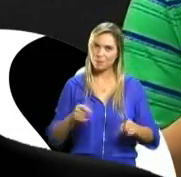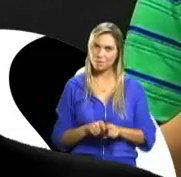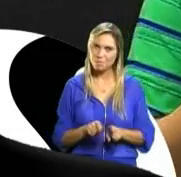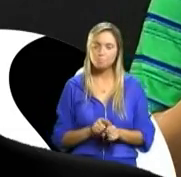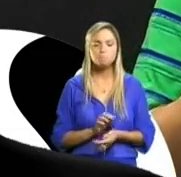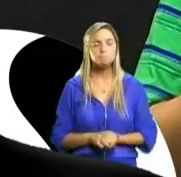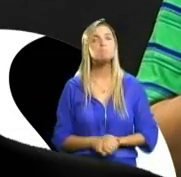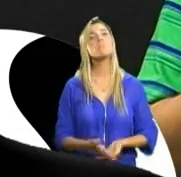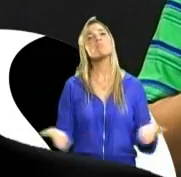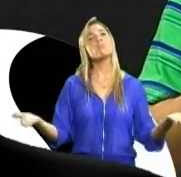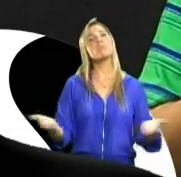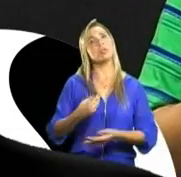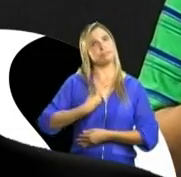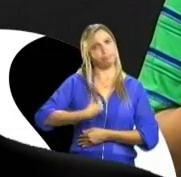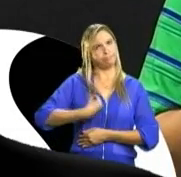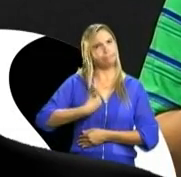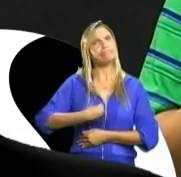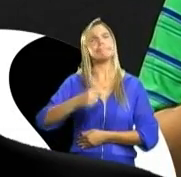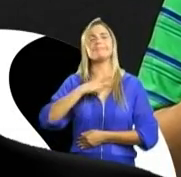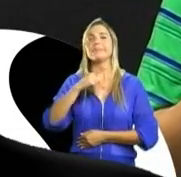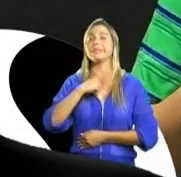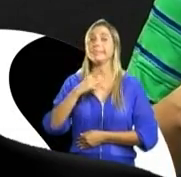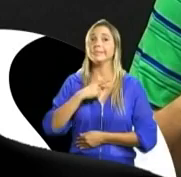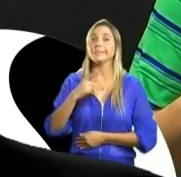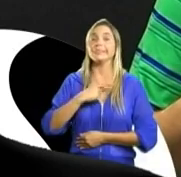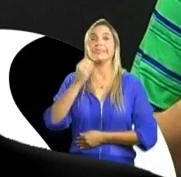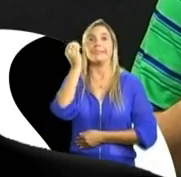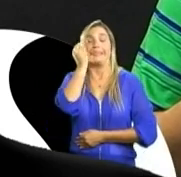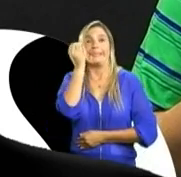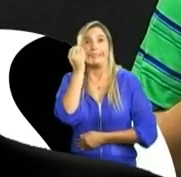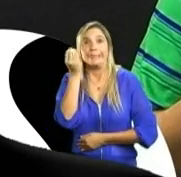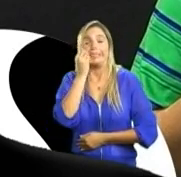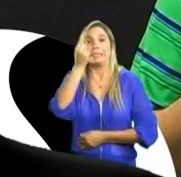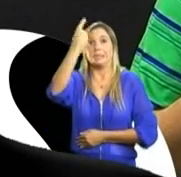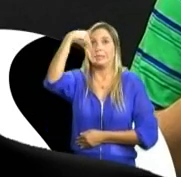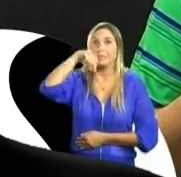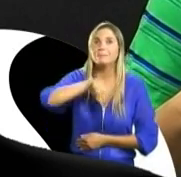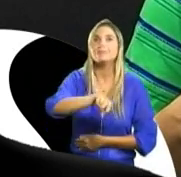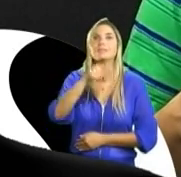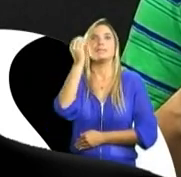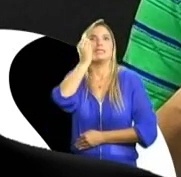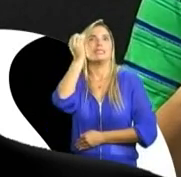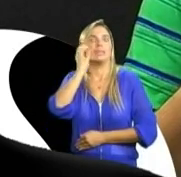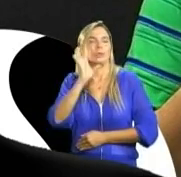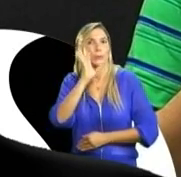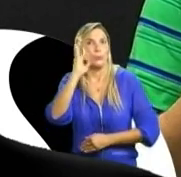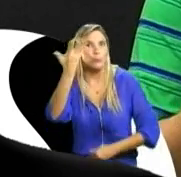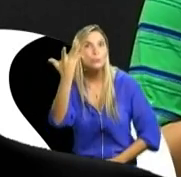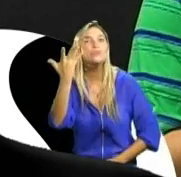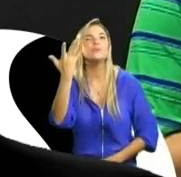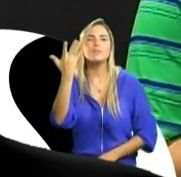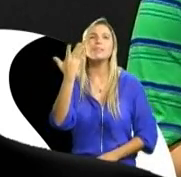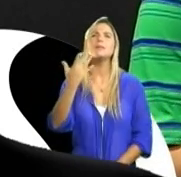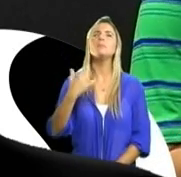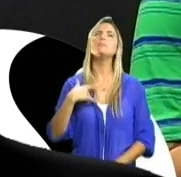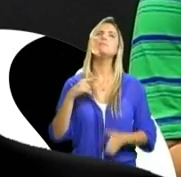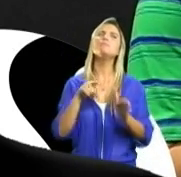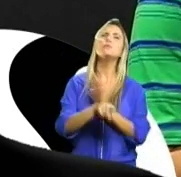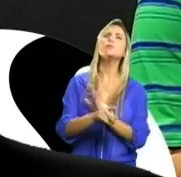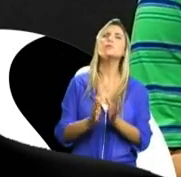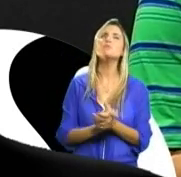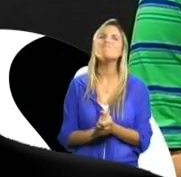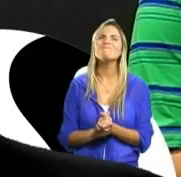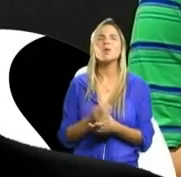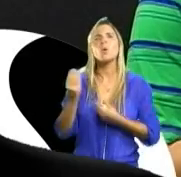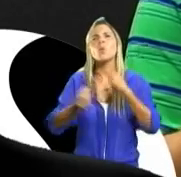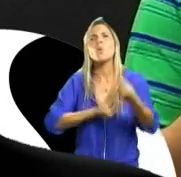Hoje em dia existem desafios mais próprios da nossa sociedade. Assim, o que, de certa forma, a gente pode entender como